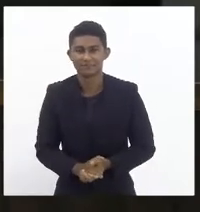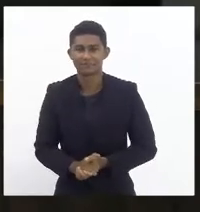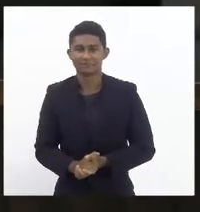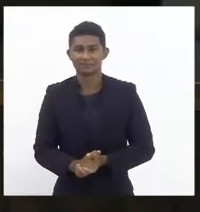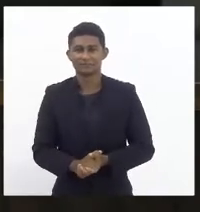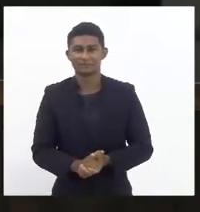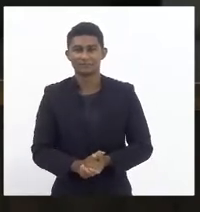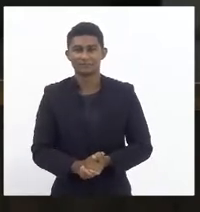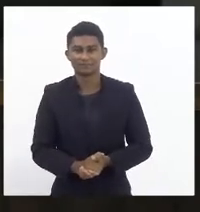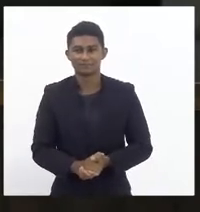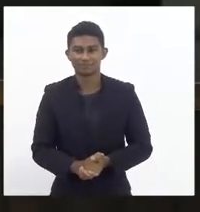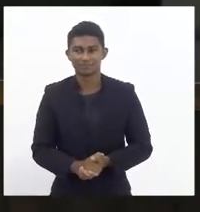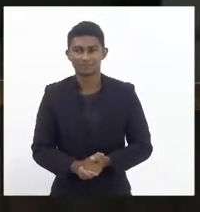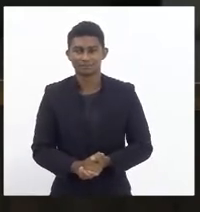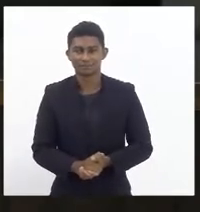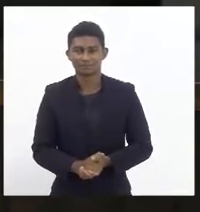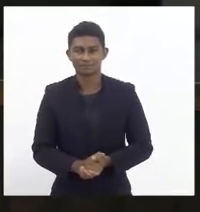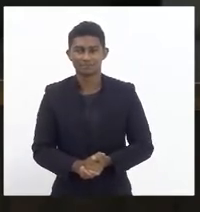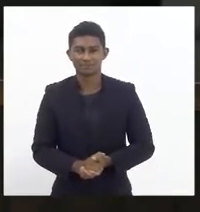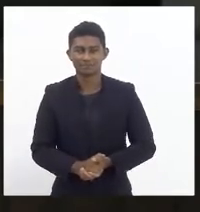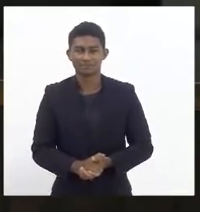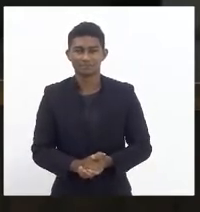E aí